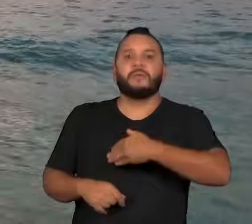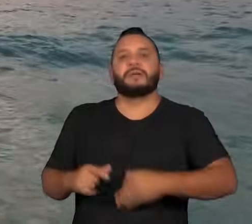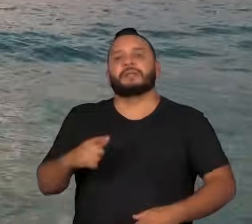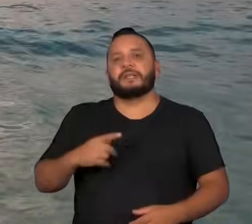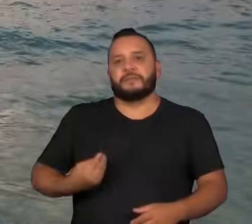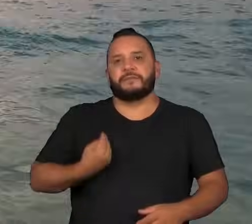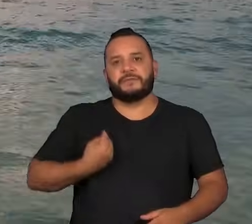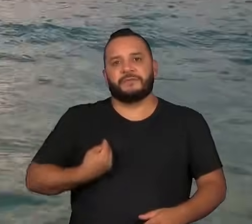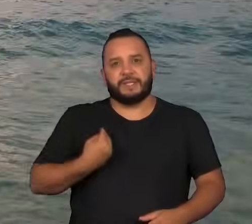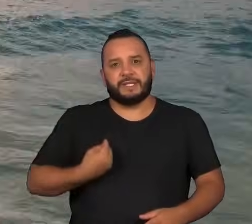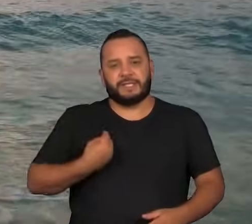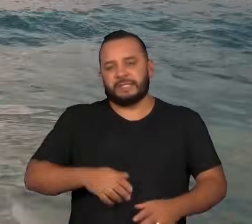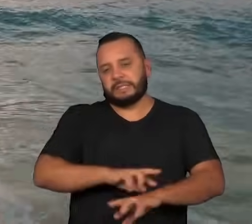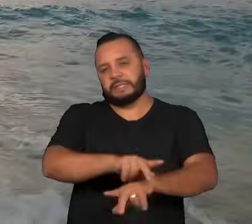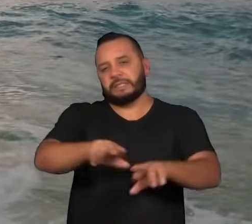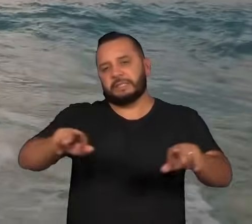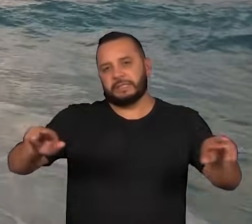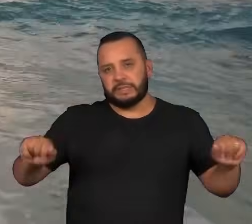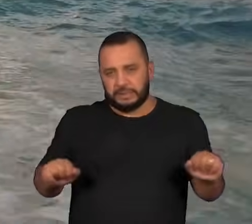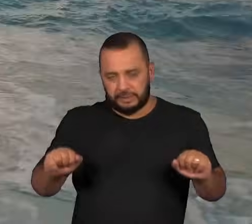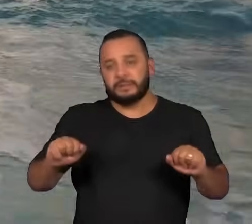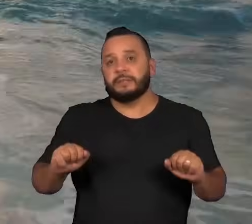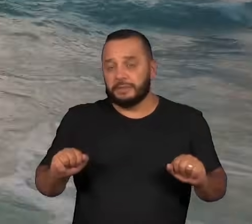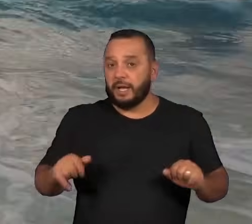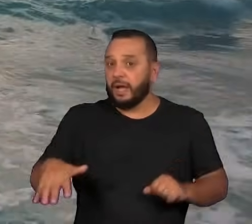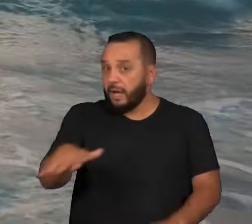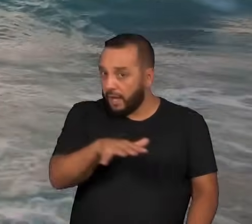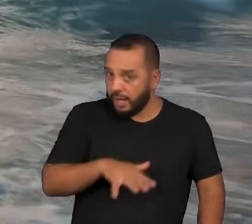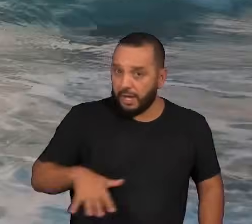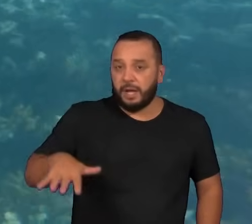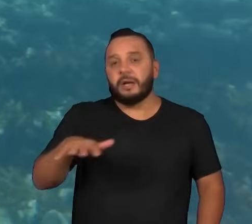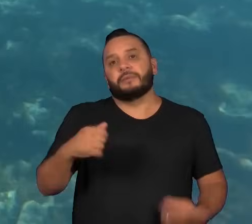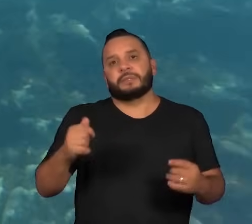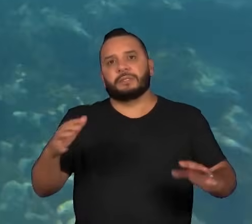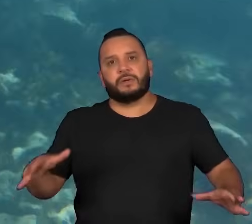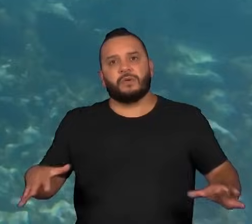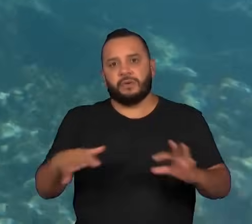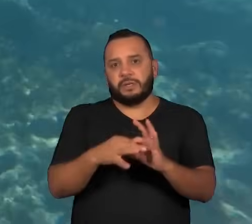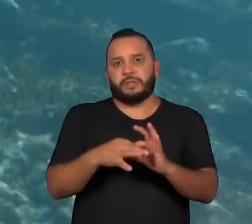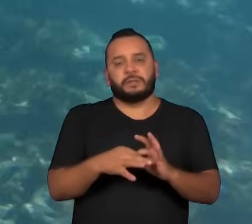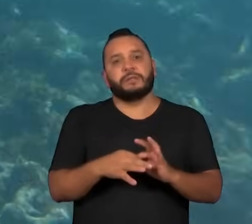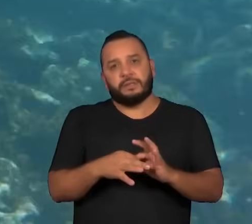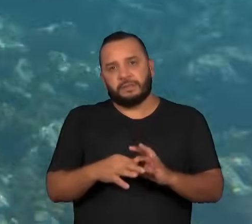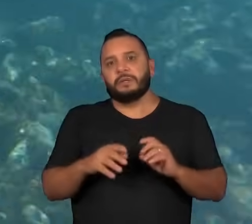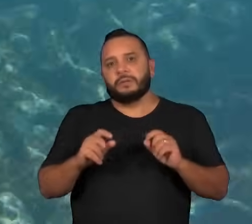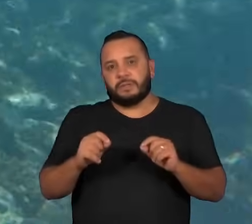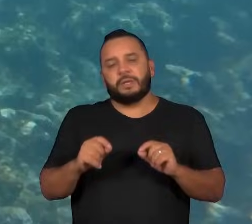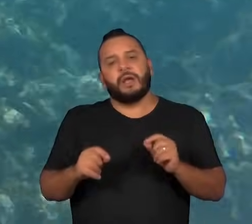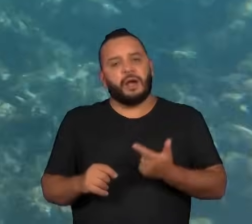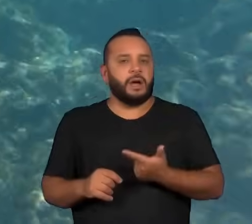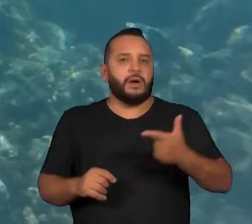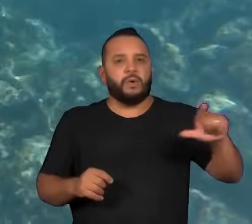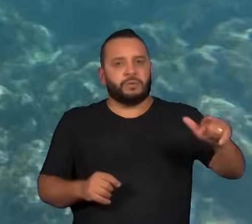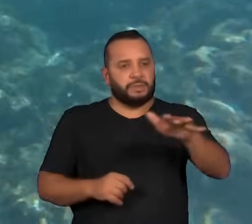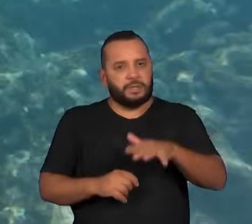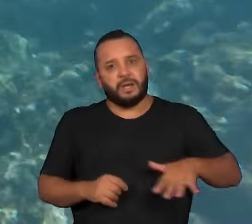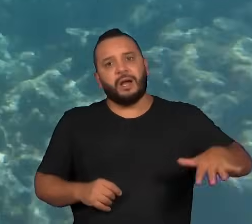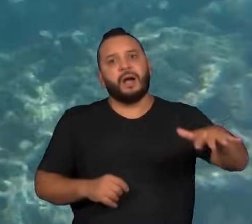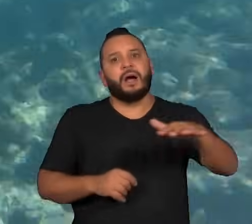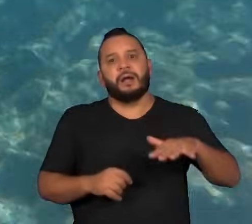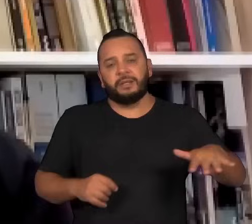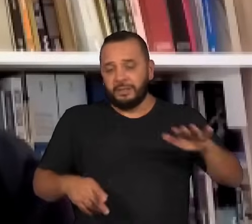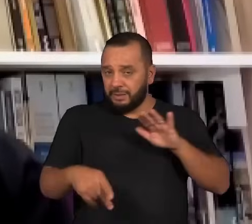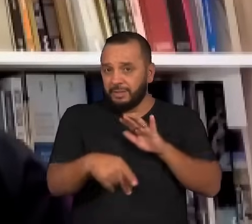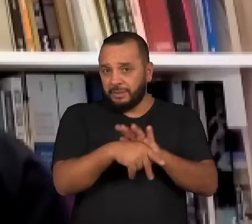A área a ser implantada também deve estar conectada a outros fragmentos do bioma. Para a gente